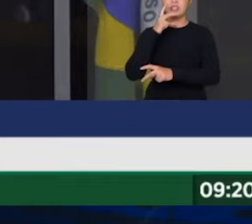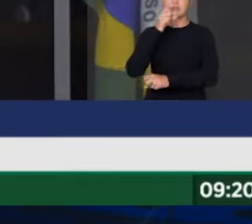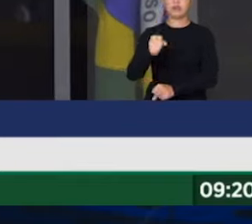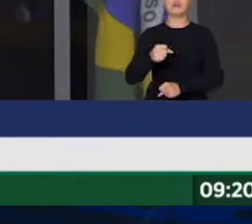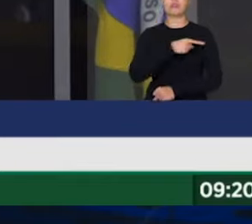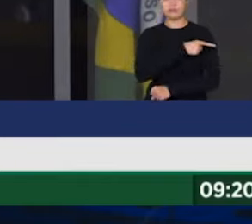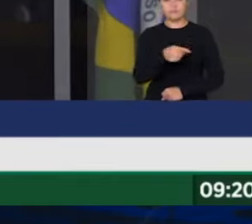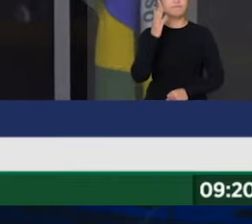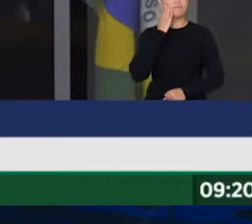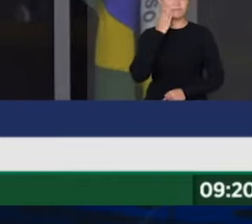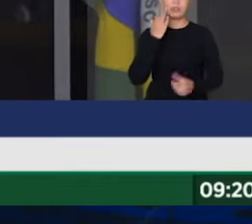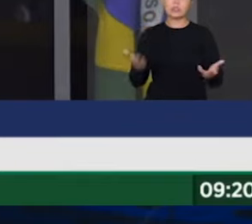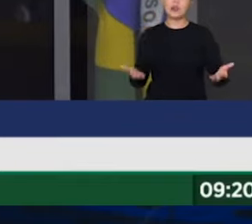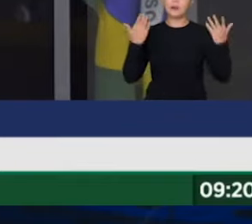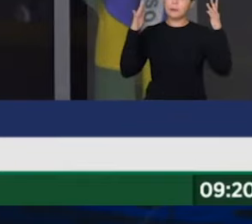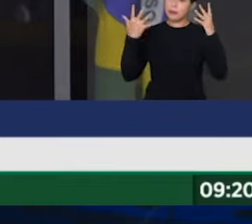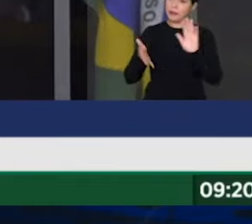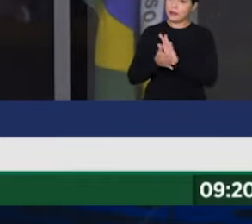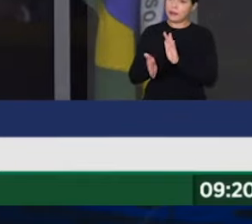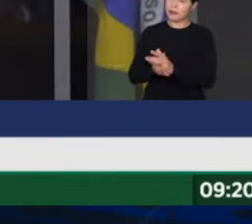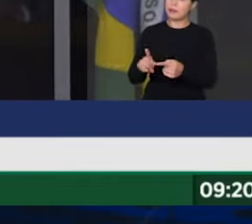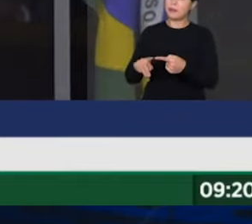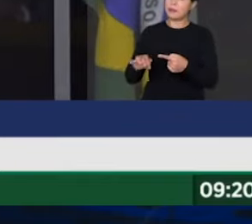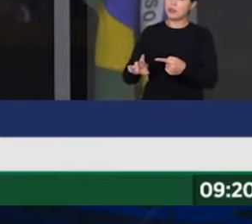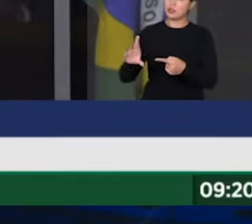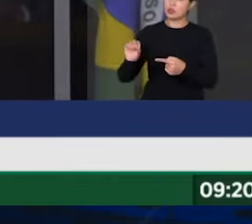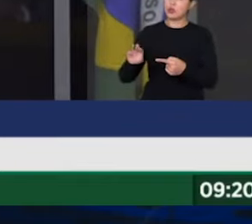ministro Ronaldo e secretário especial Marcelo Magalhães. Forte abraço.